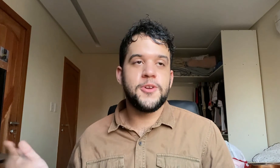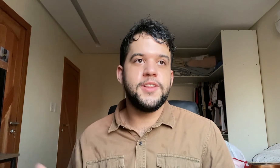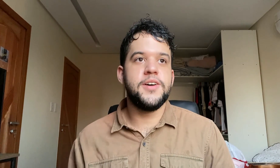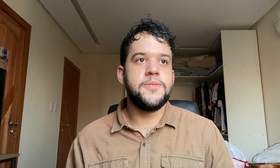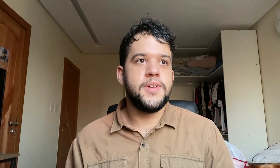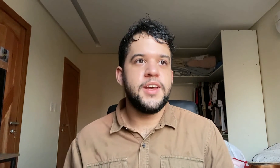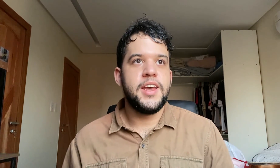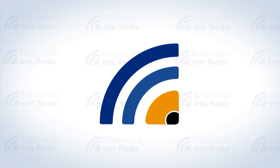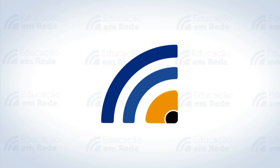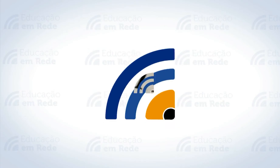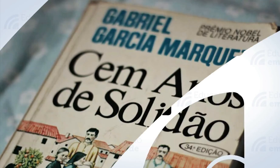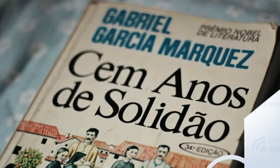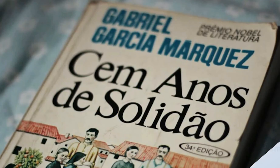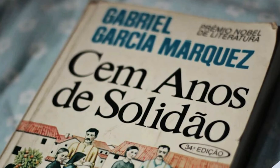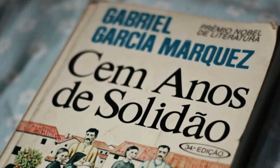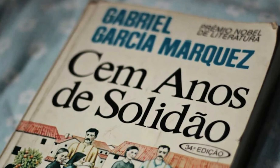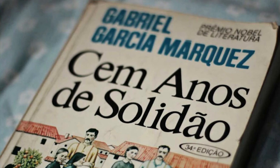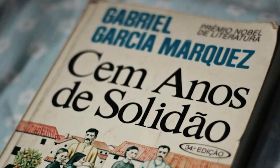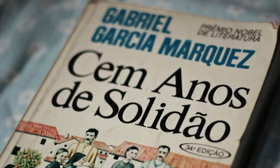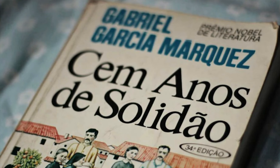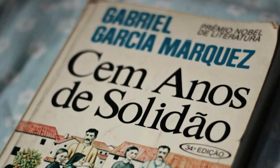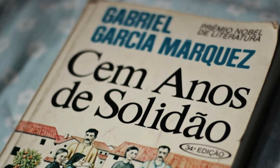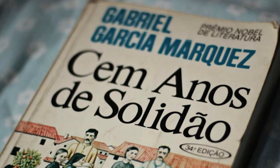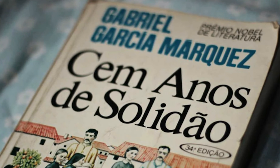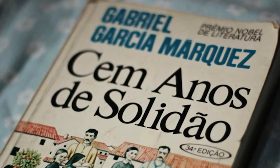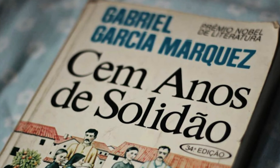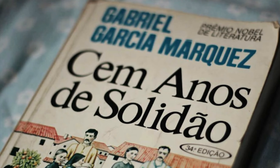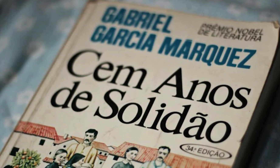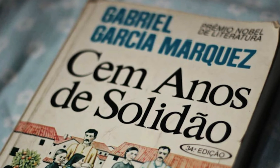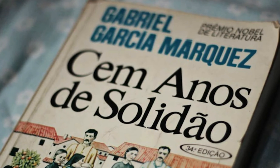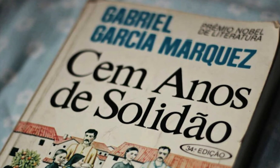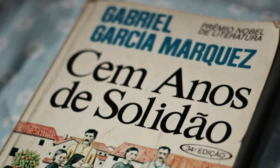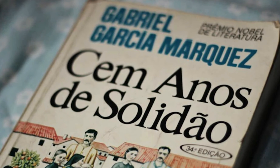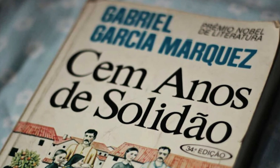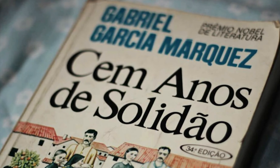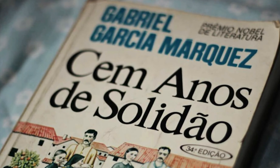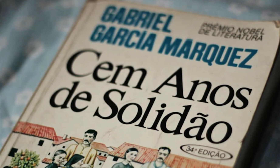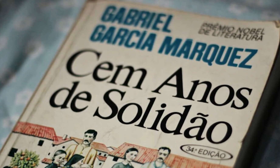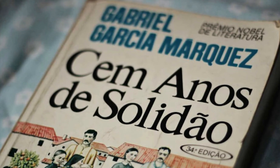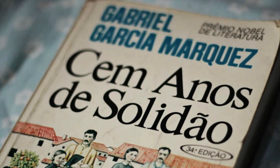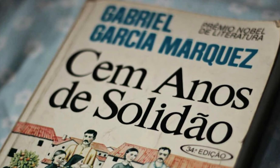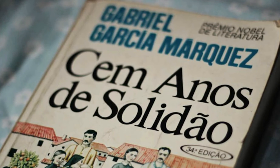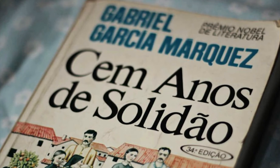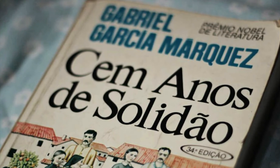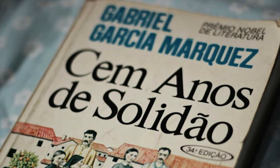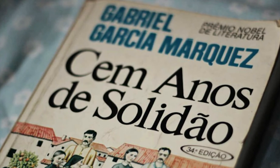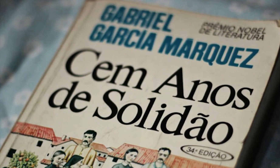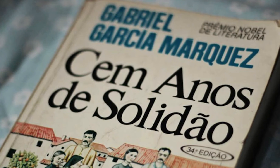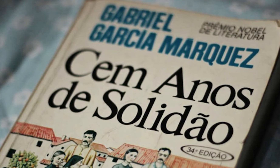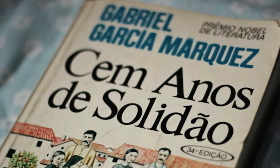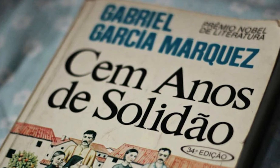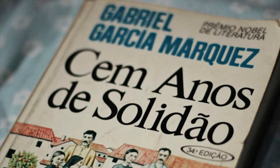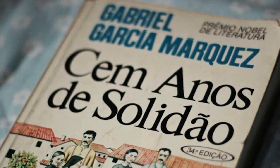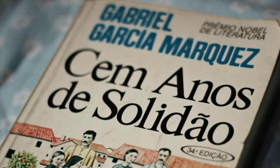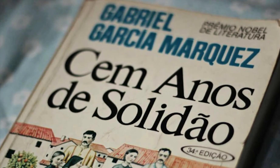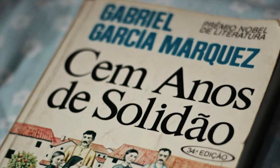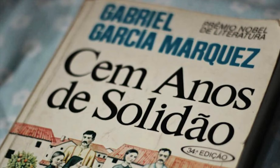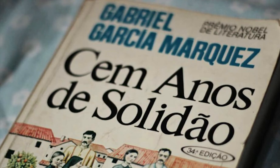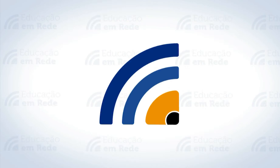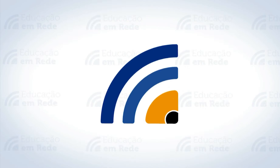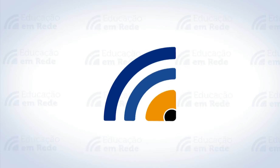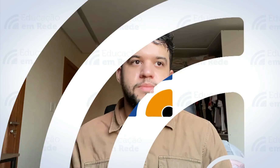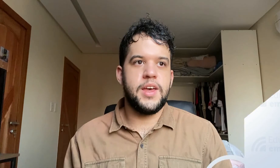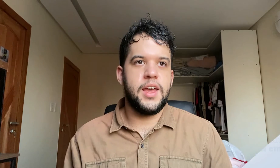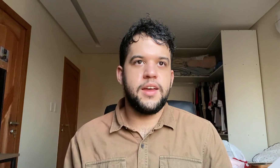Anos de Solidão. Essa, assim, dizem que é a maior obra do Gabriel, é uma das maiores obras já escritas,